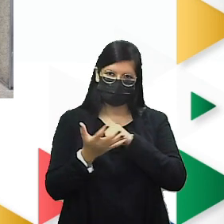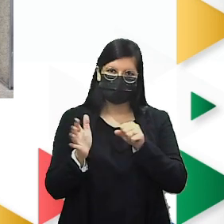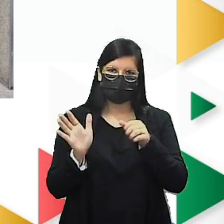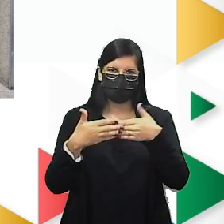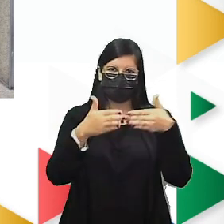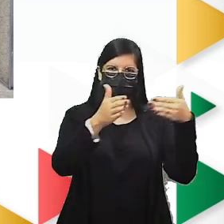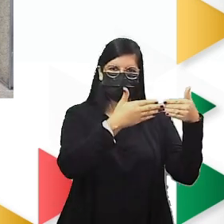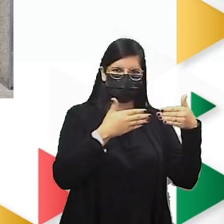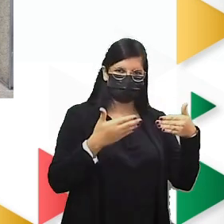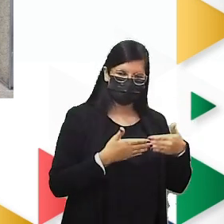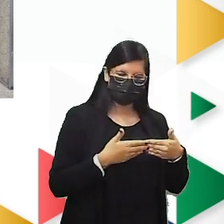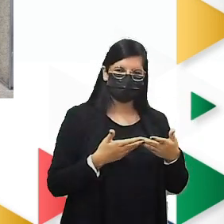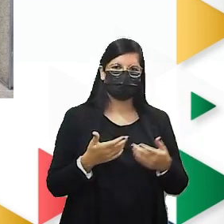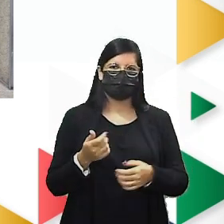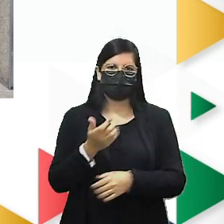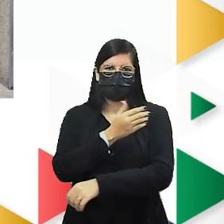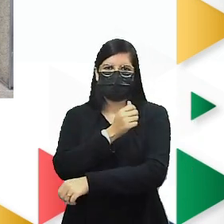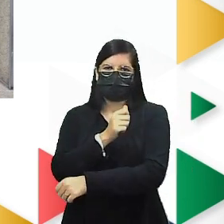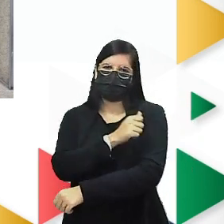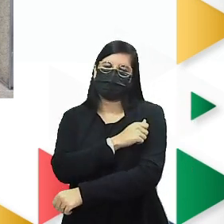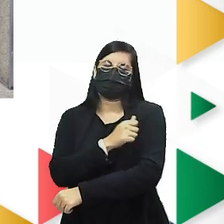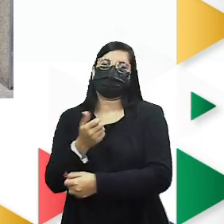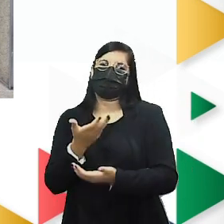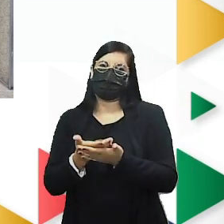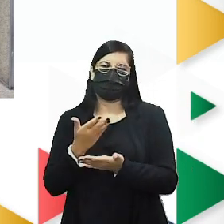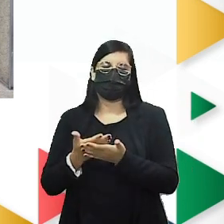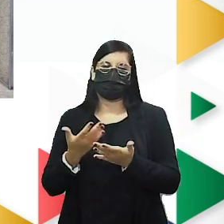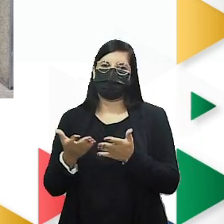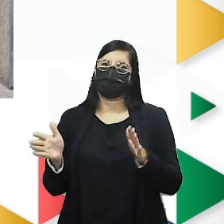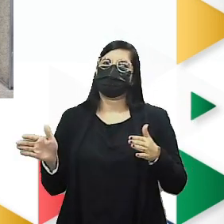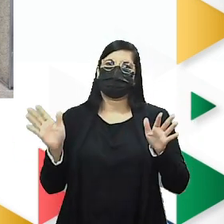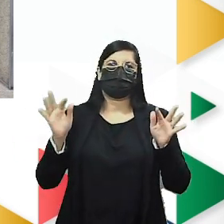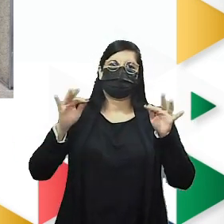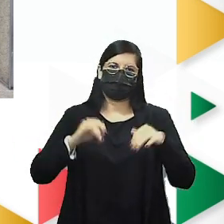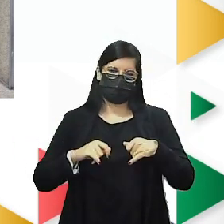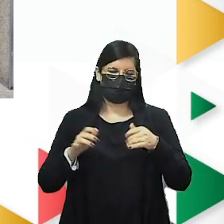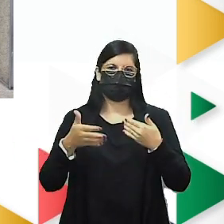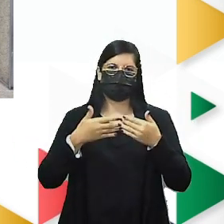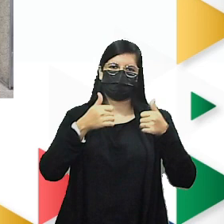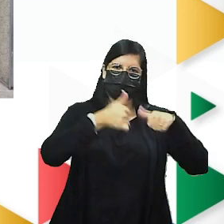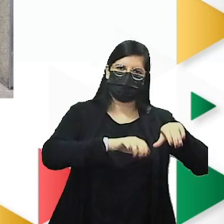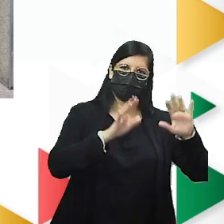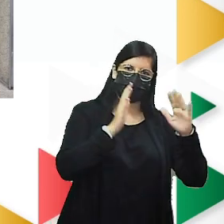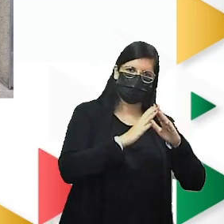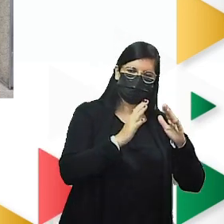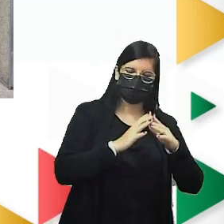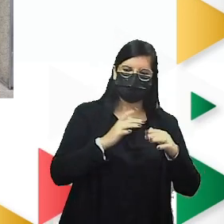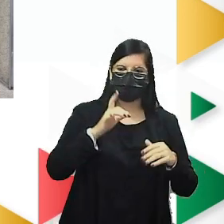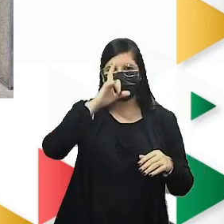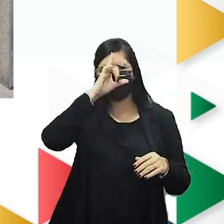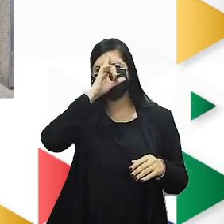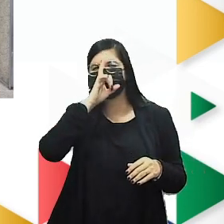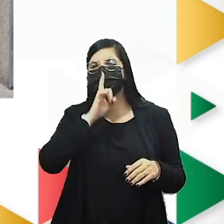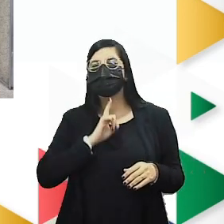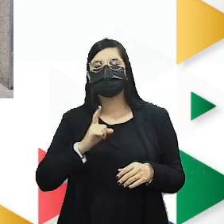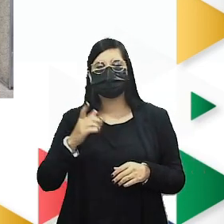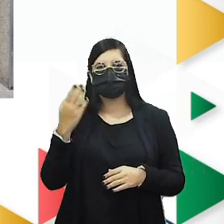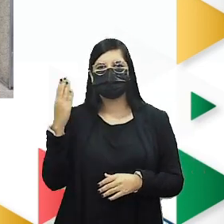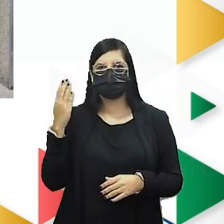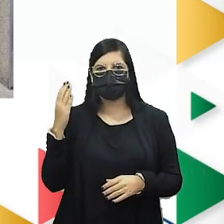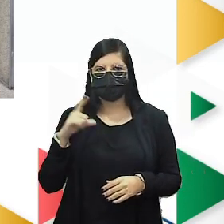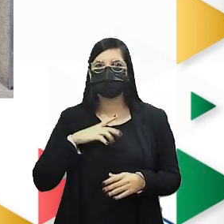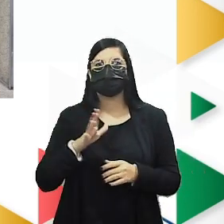suspensas, aí as pessoas gostam de brincar com as imagens, né? E a loira do banheiro vai ter em vários lugares, né? Tem até no filme de